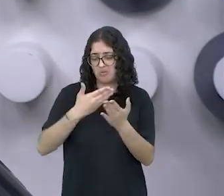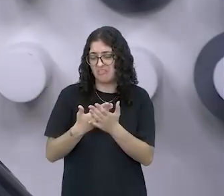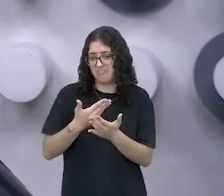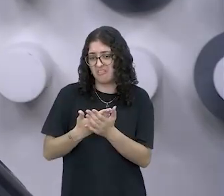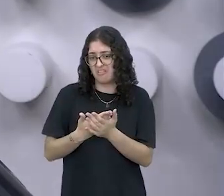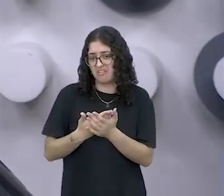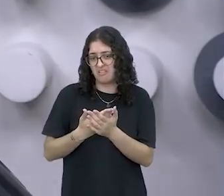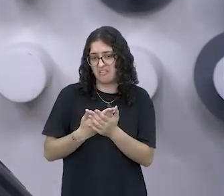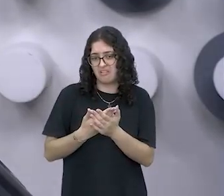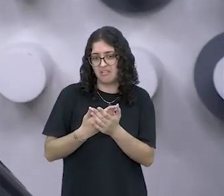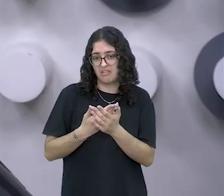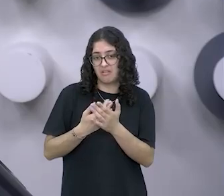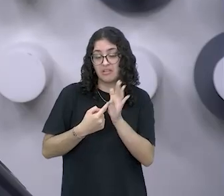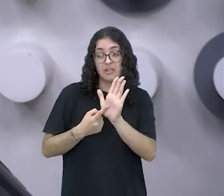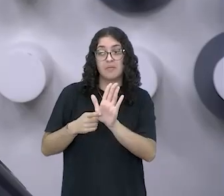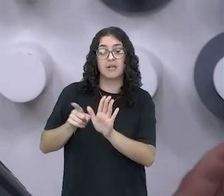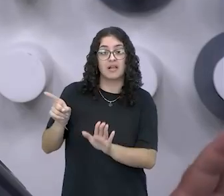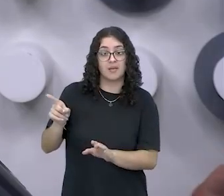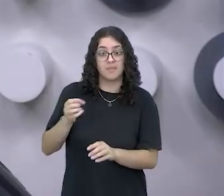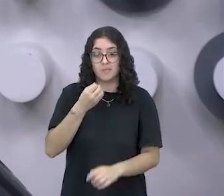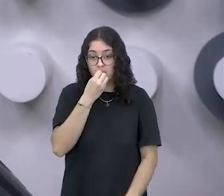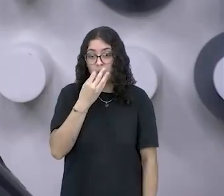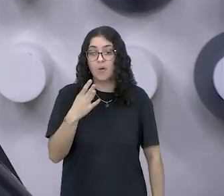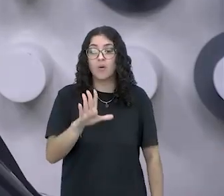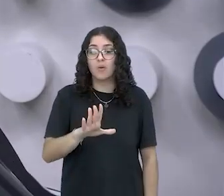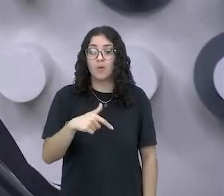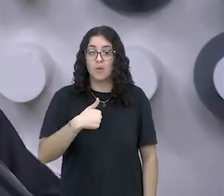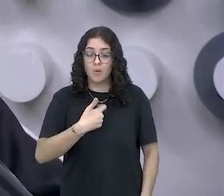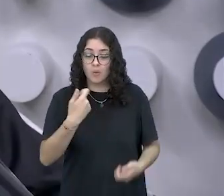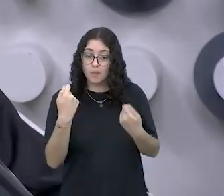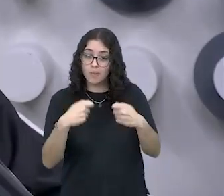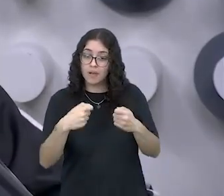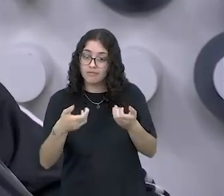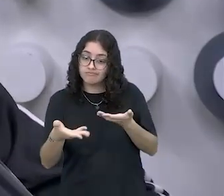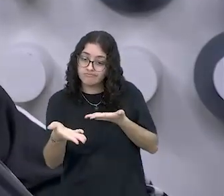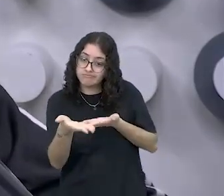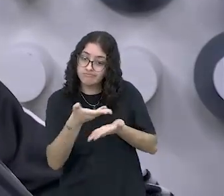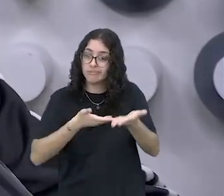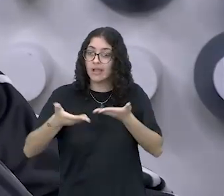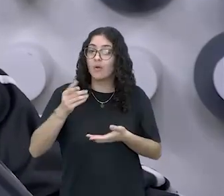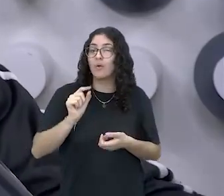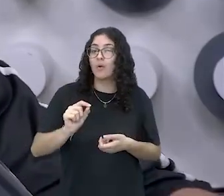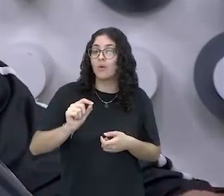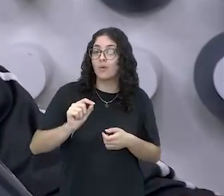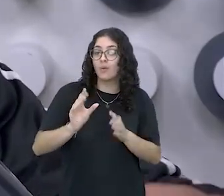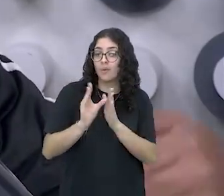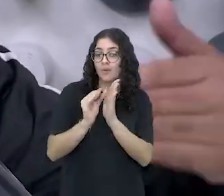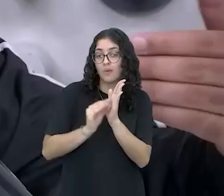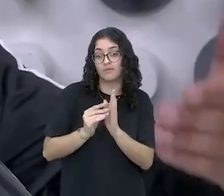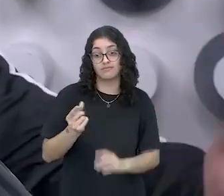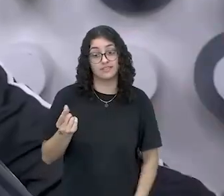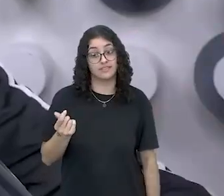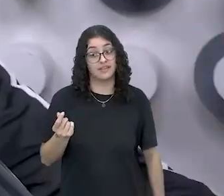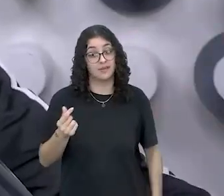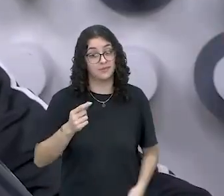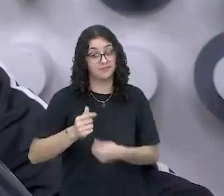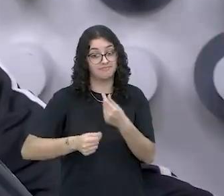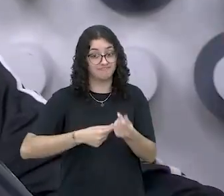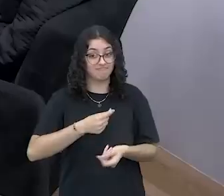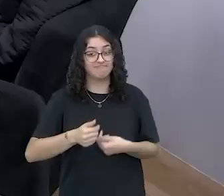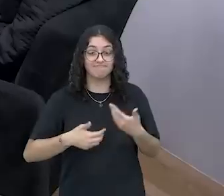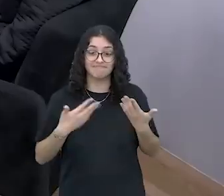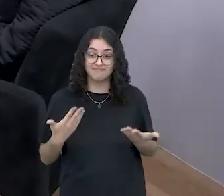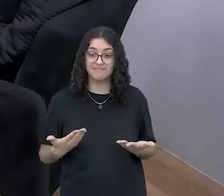dou um exemplo que para mim é fundamental. A gente precisa interagir com conteúdos financeiros. E é isso. A partir